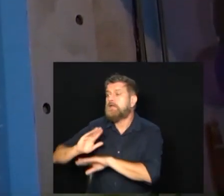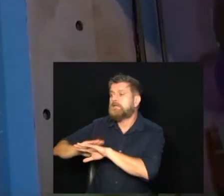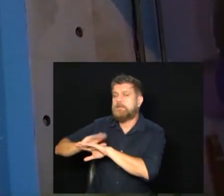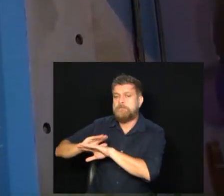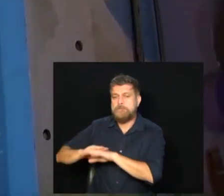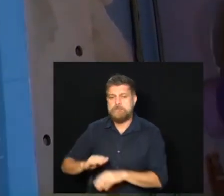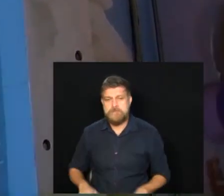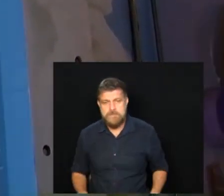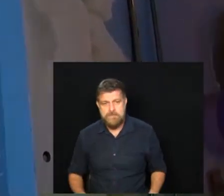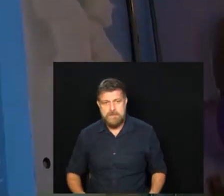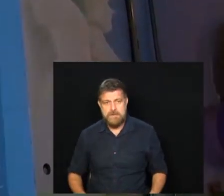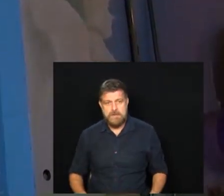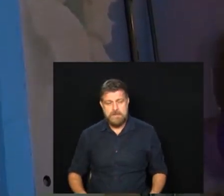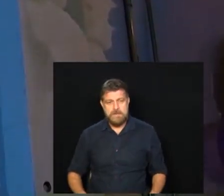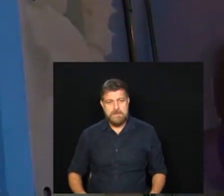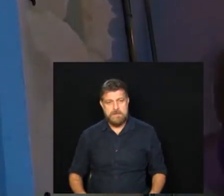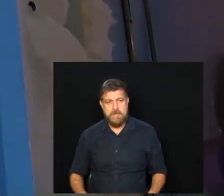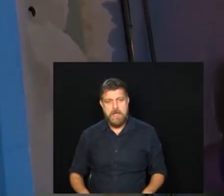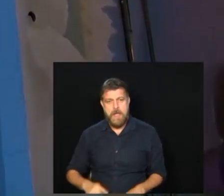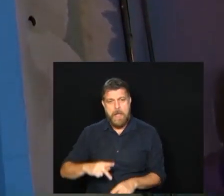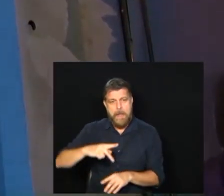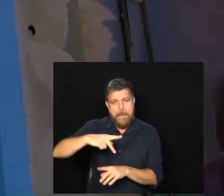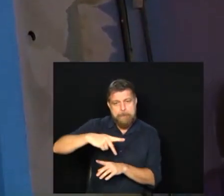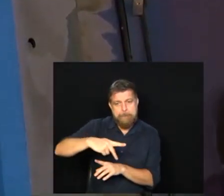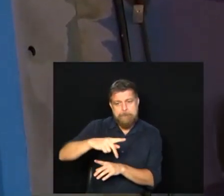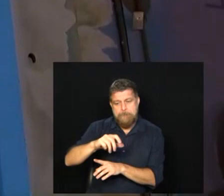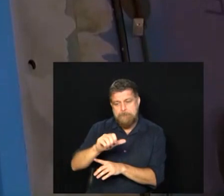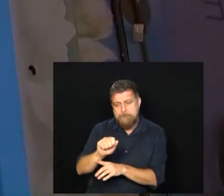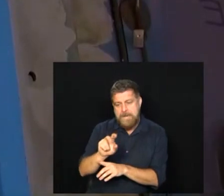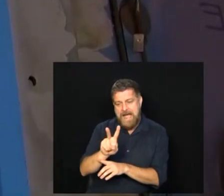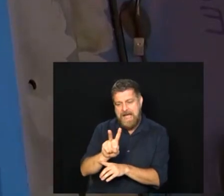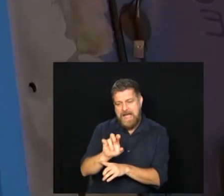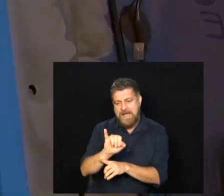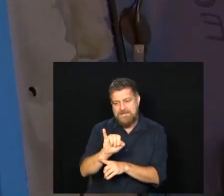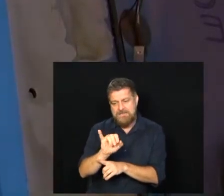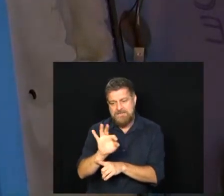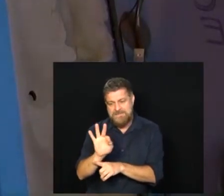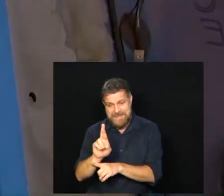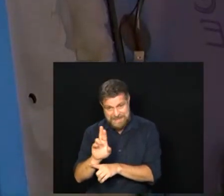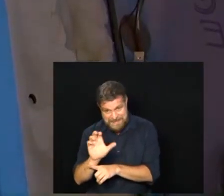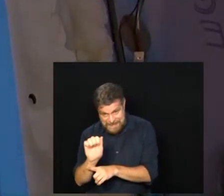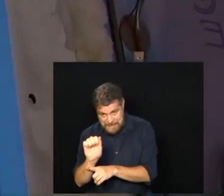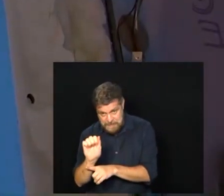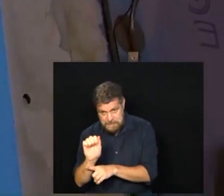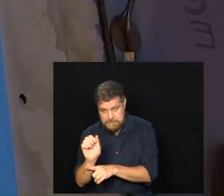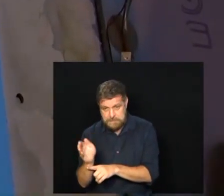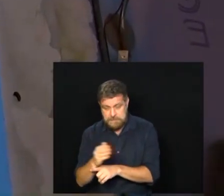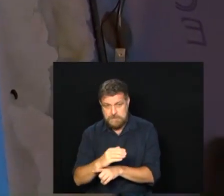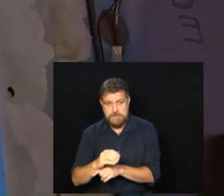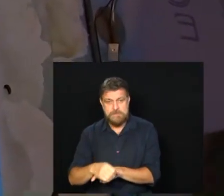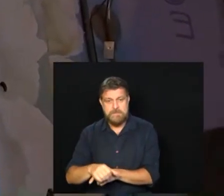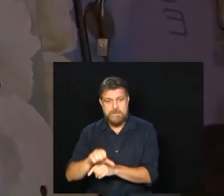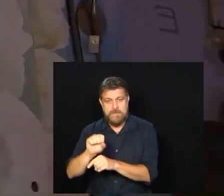o idealizador de todo esse projeto, o Pavitra Shankar, que é escritor também e tem o livro dele lançado